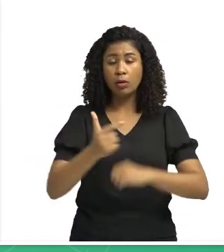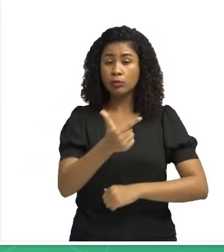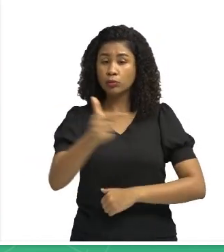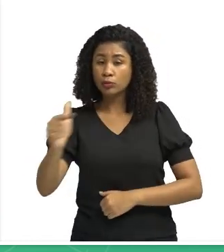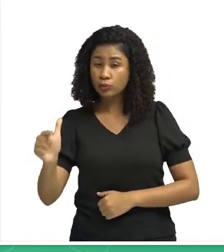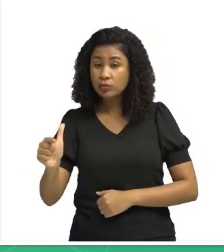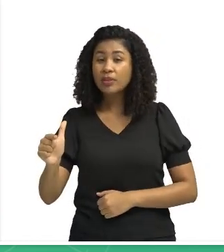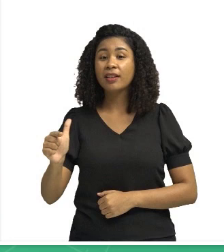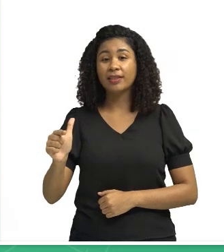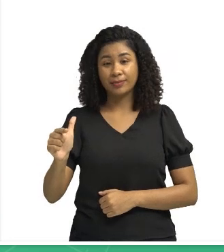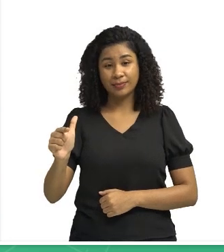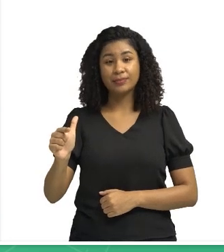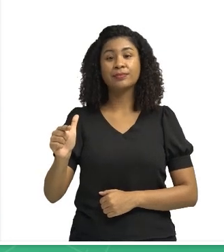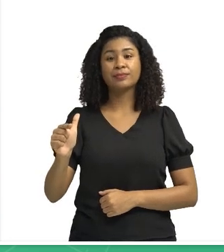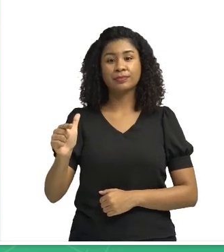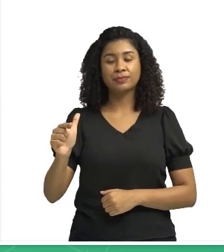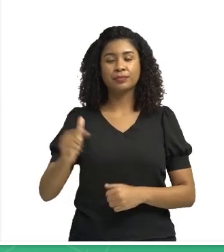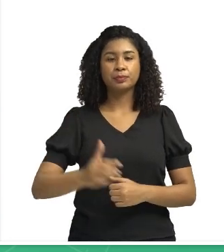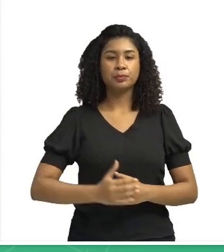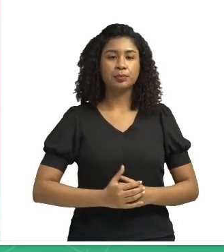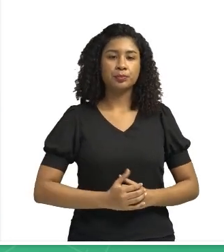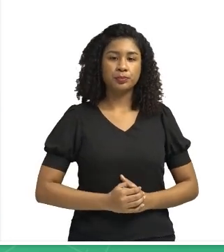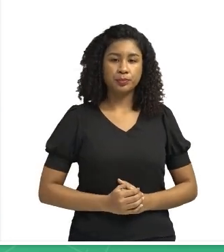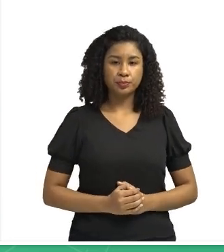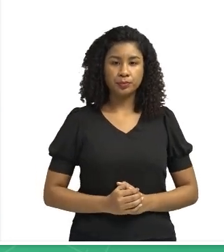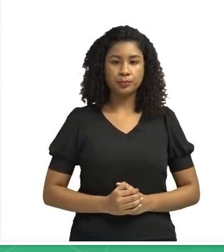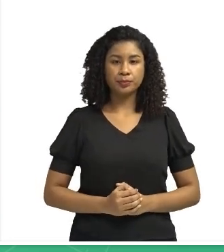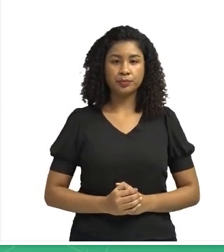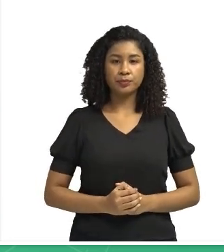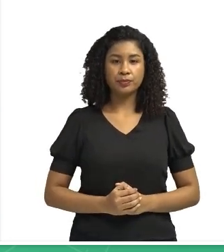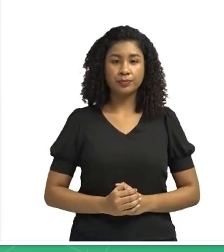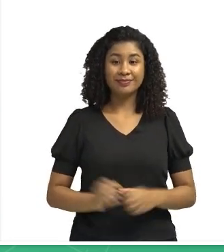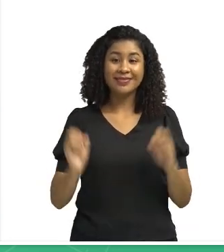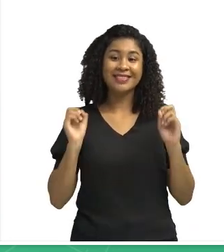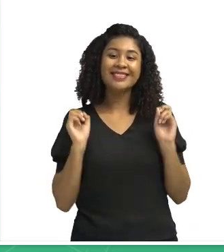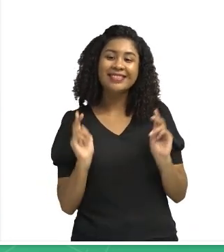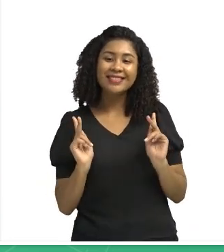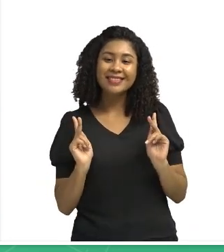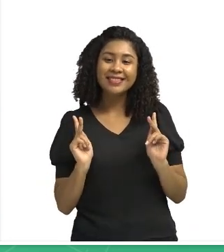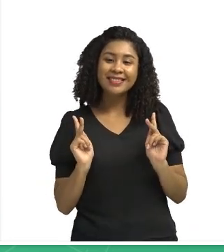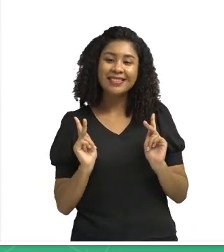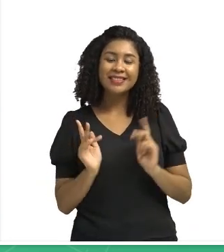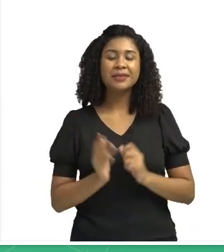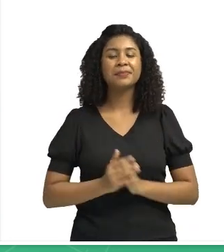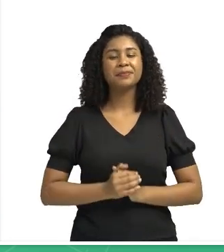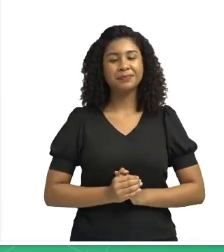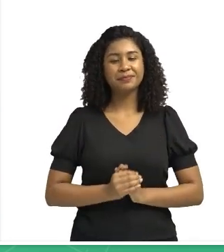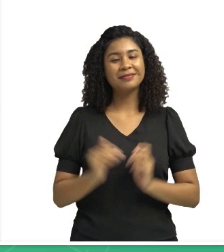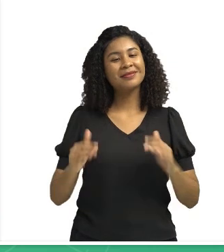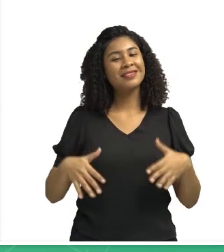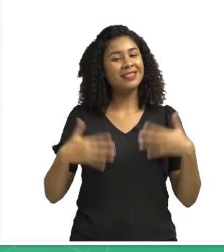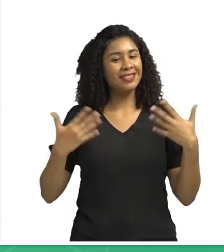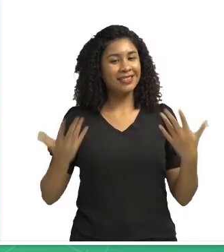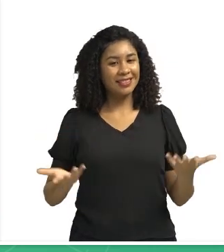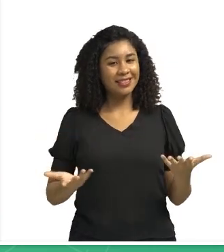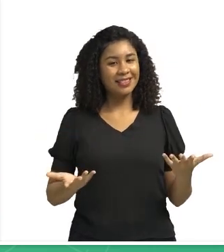partícula da matéria. Ok, gente? Então,